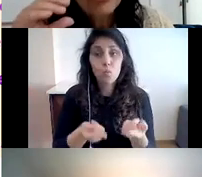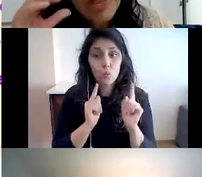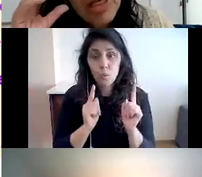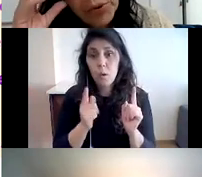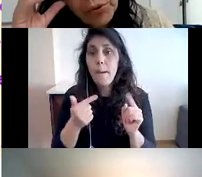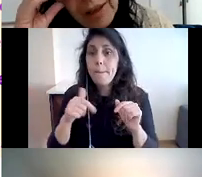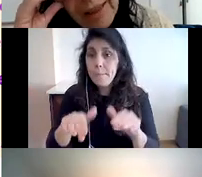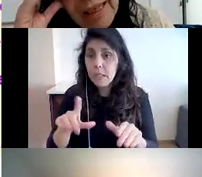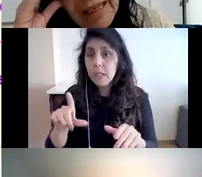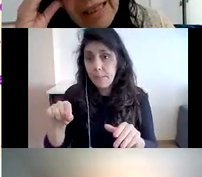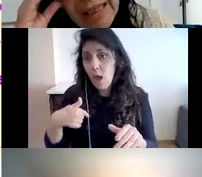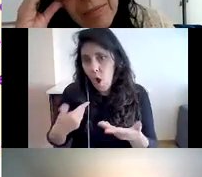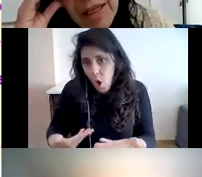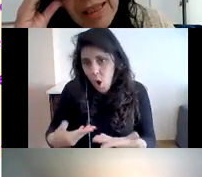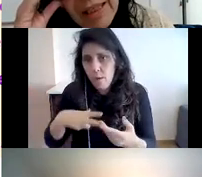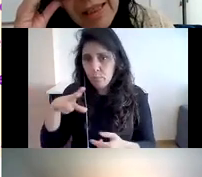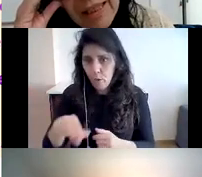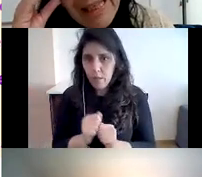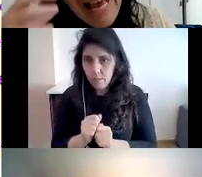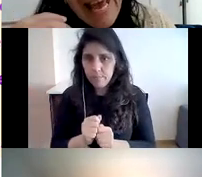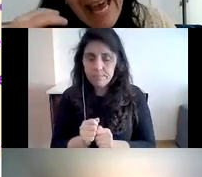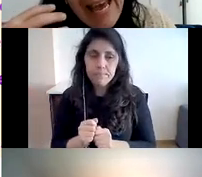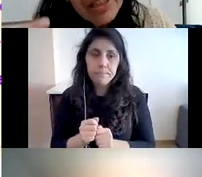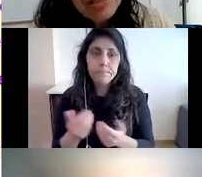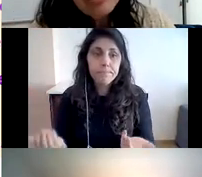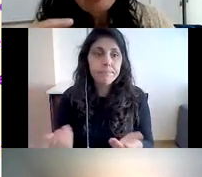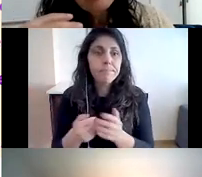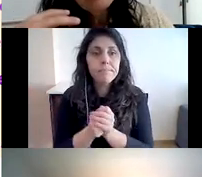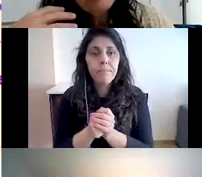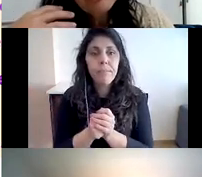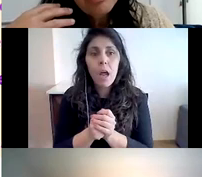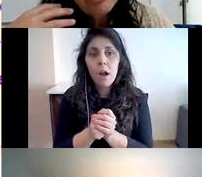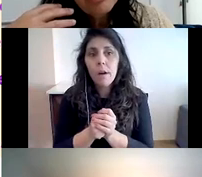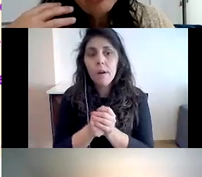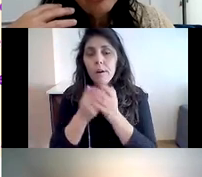agora também em Portugal. Na medida em que esta